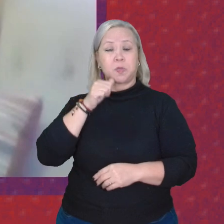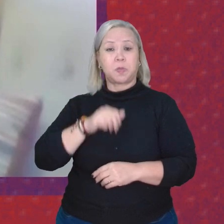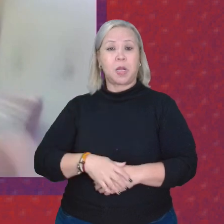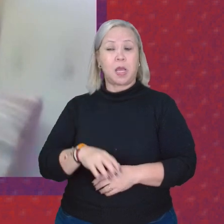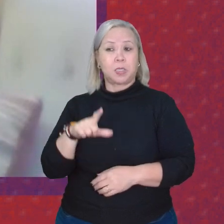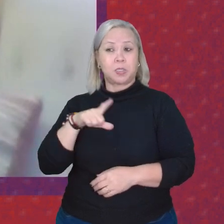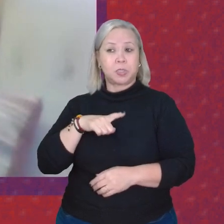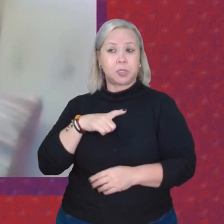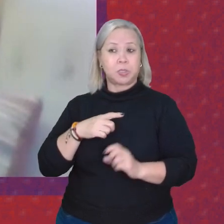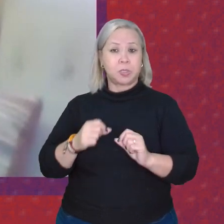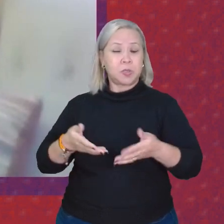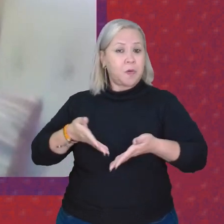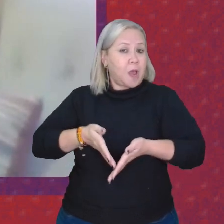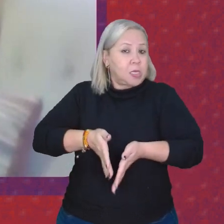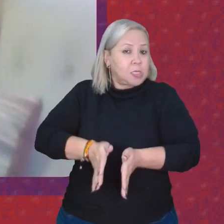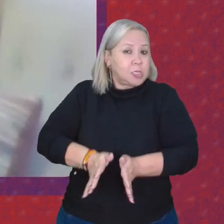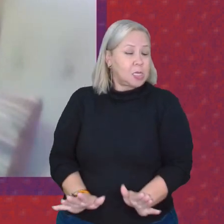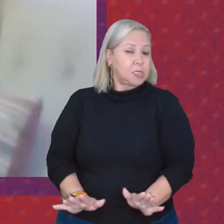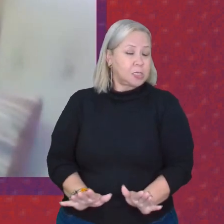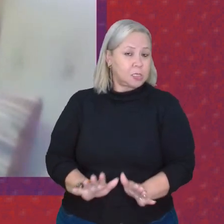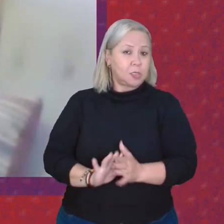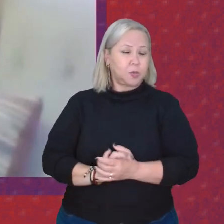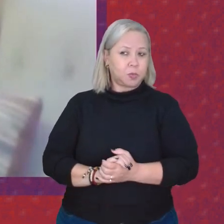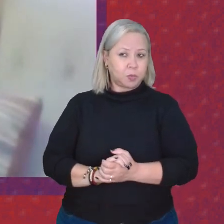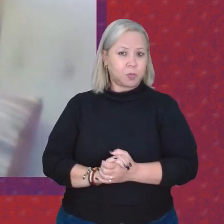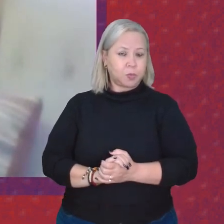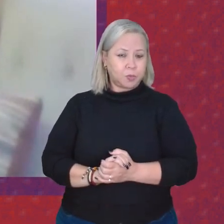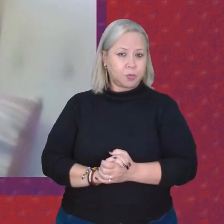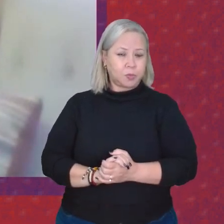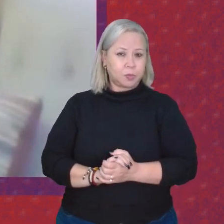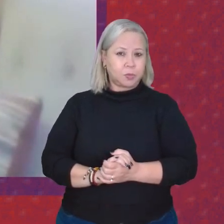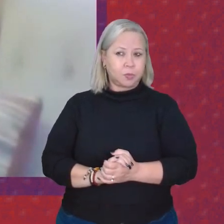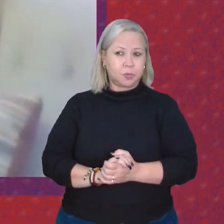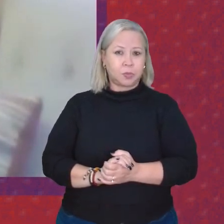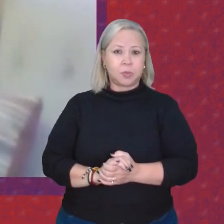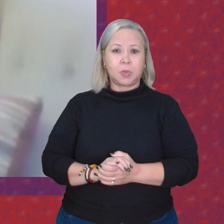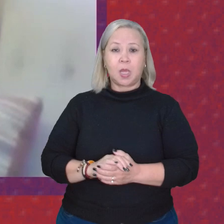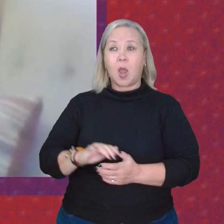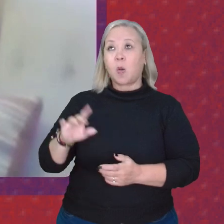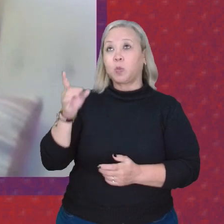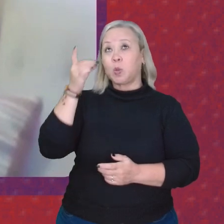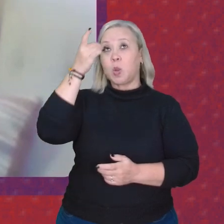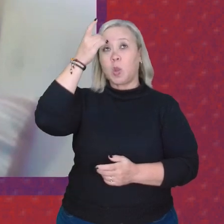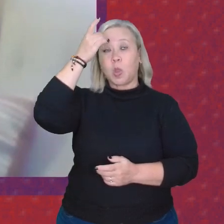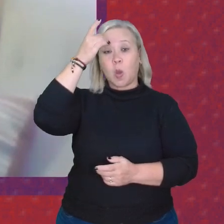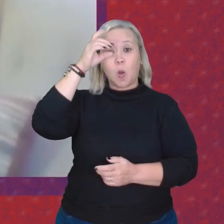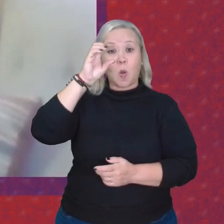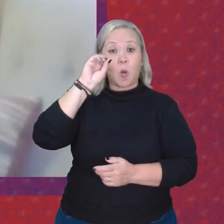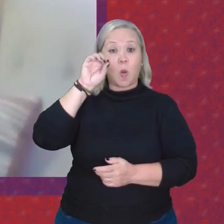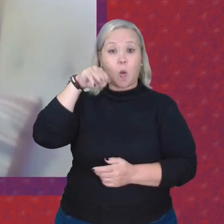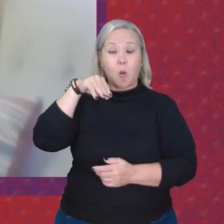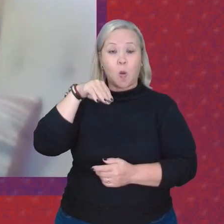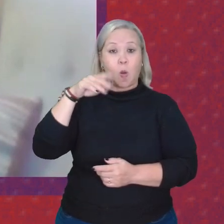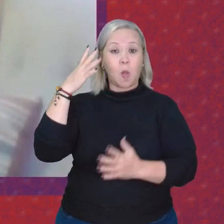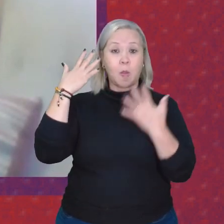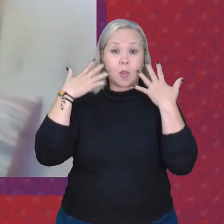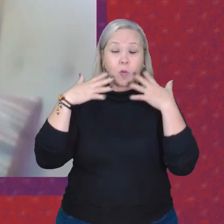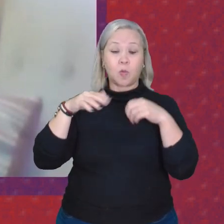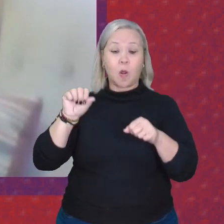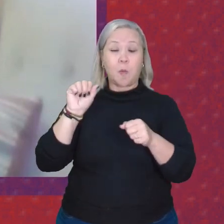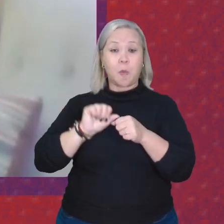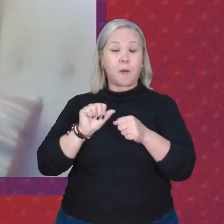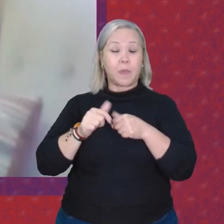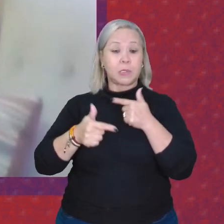tivessem nascido, né, tem um dom natural para realizar esses